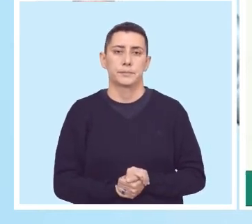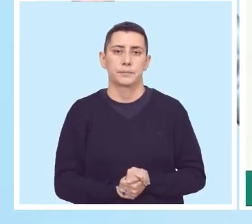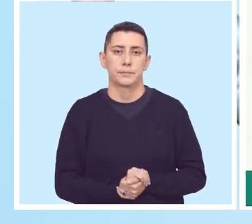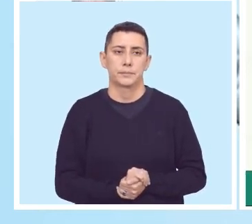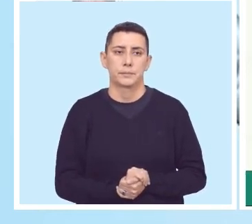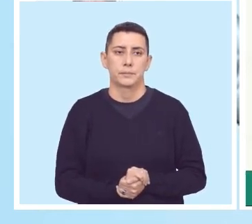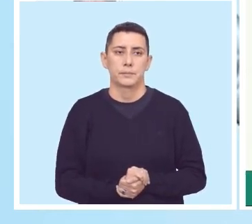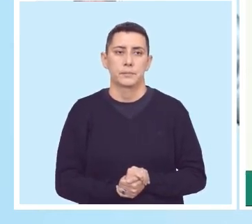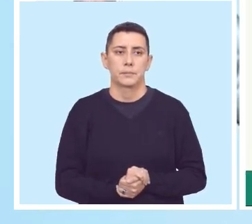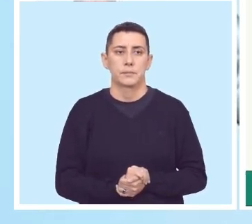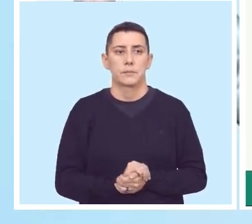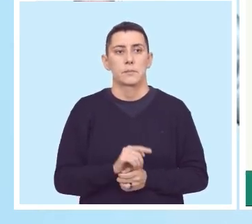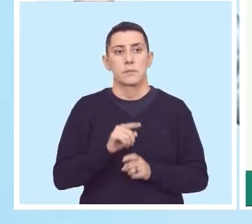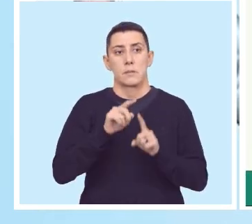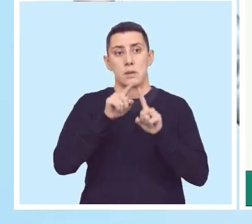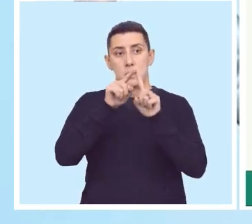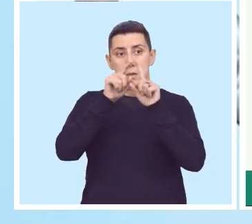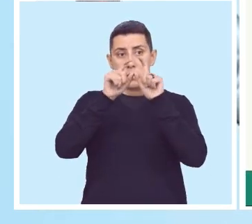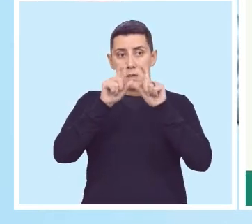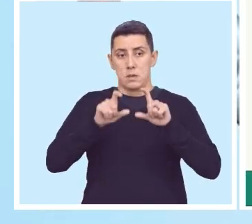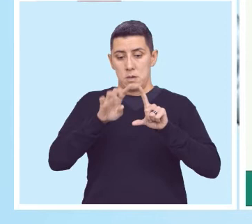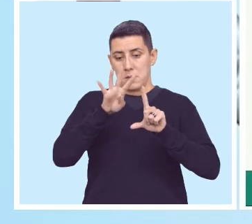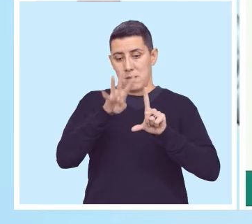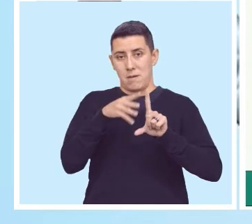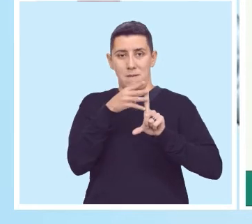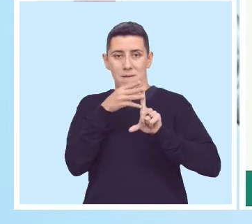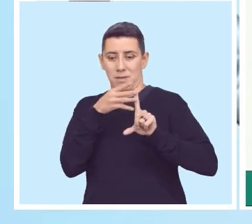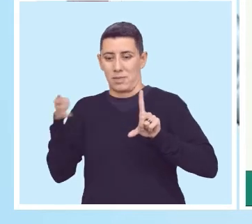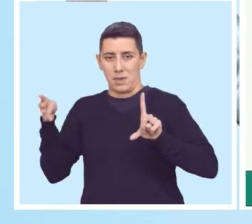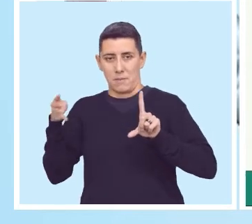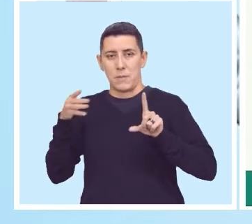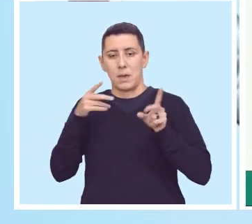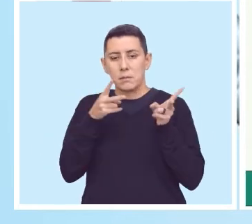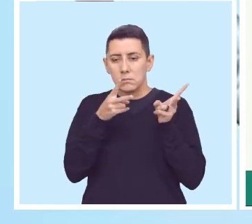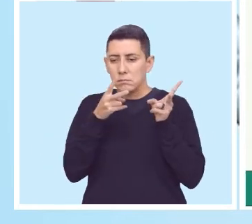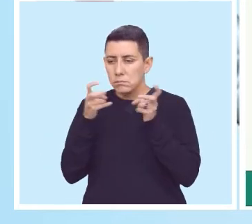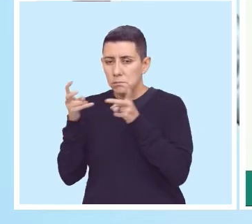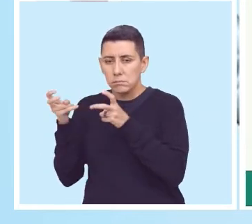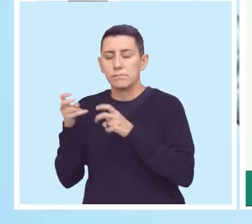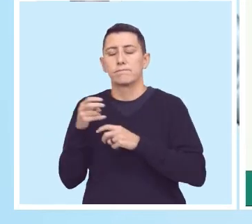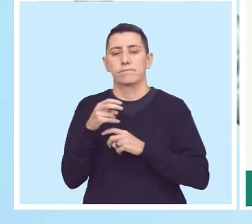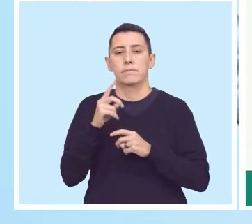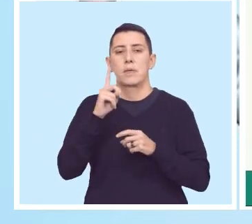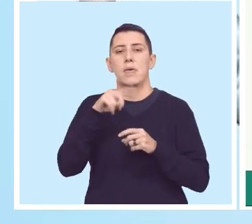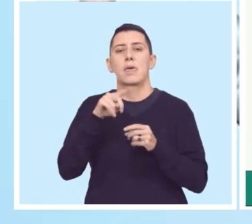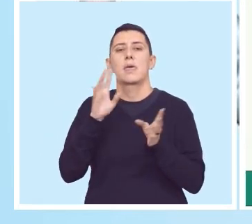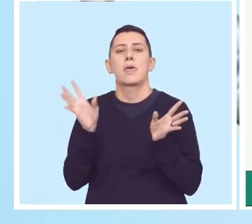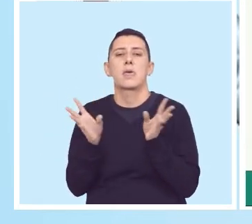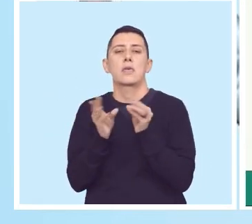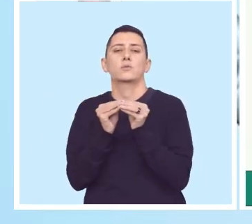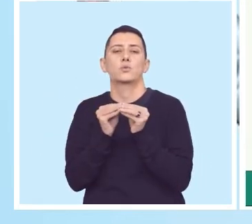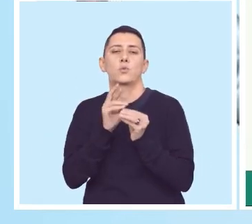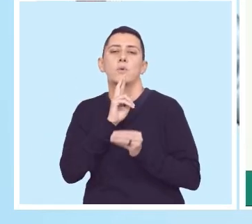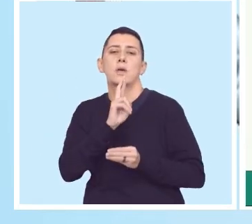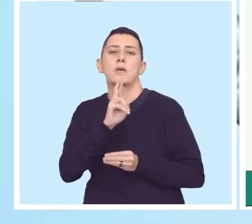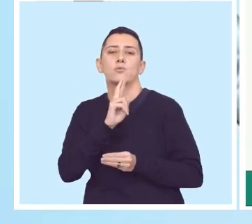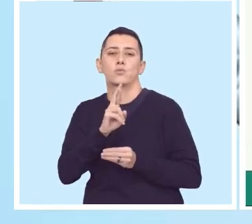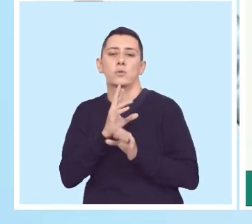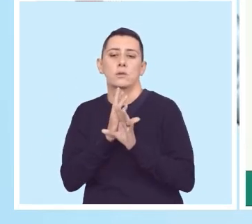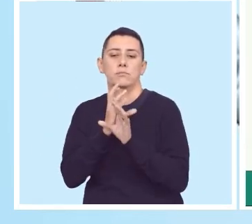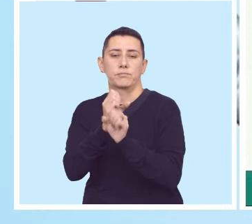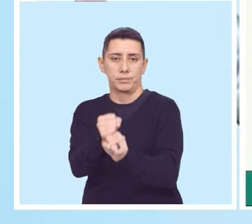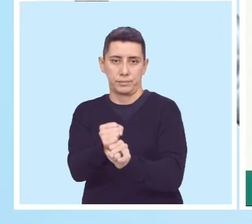Por meio da tabela, é possível observar uma síntese dos resultados alcançados.